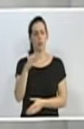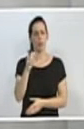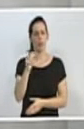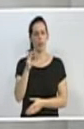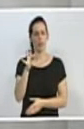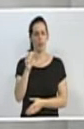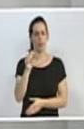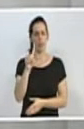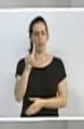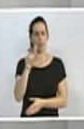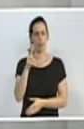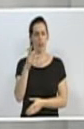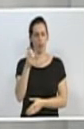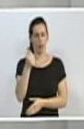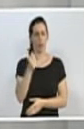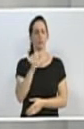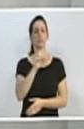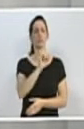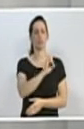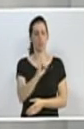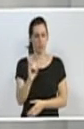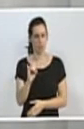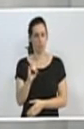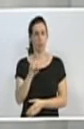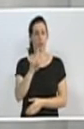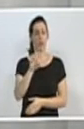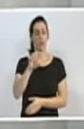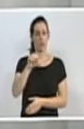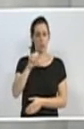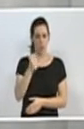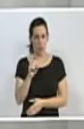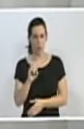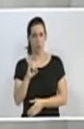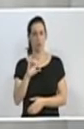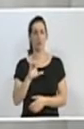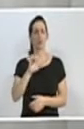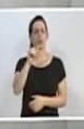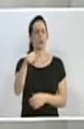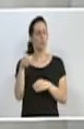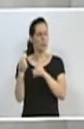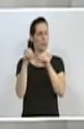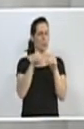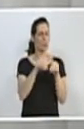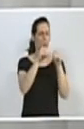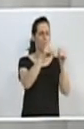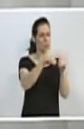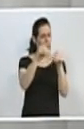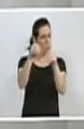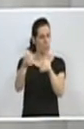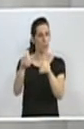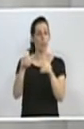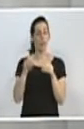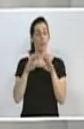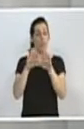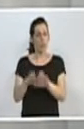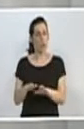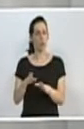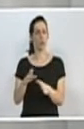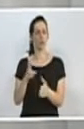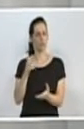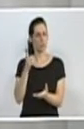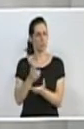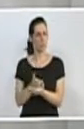instalada em 1981. E, após vários endereços, veio a se fixar